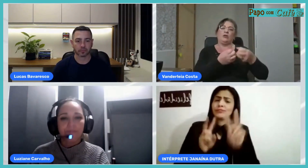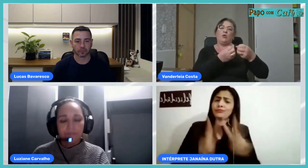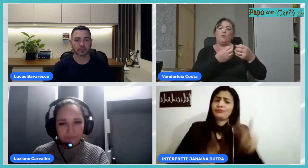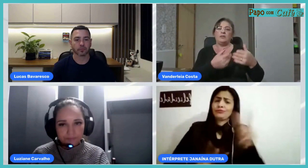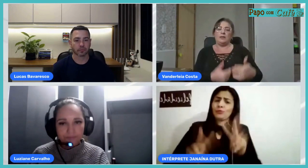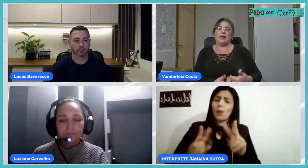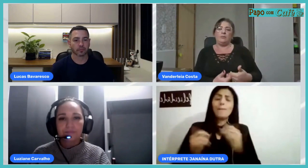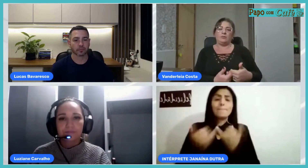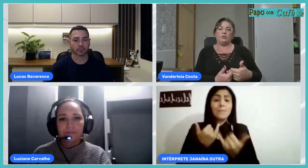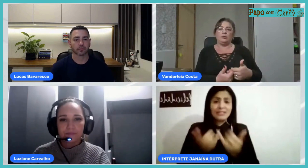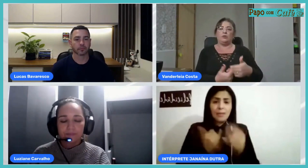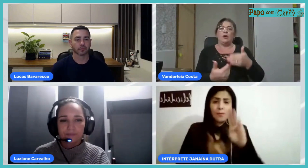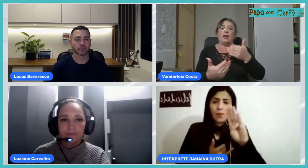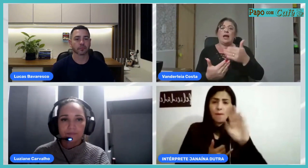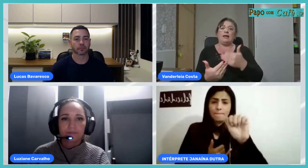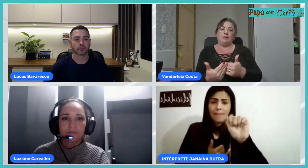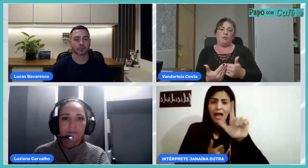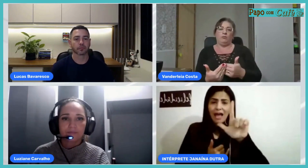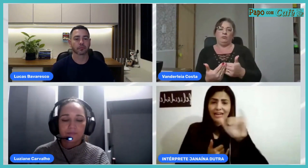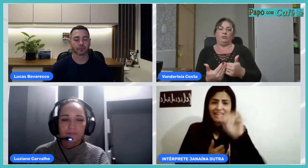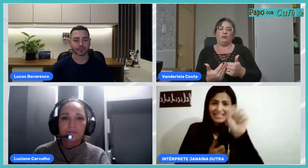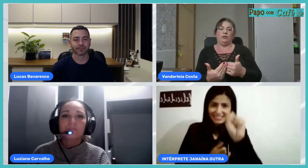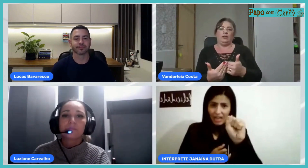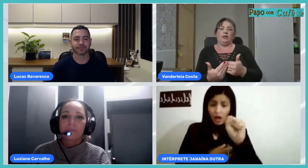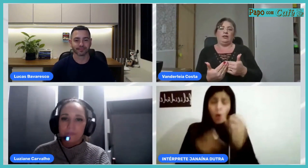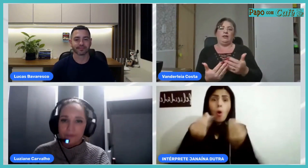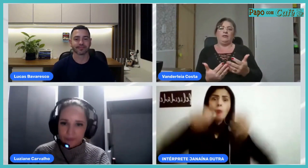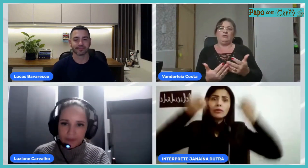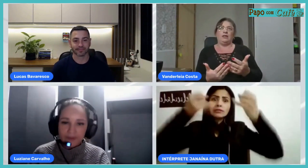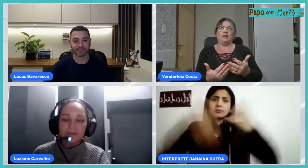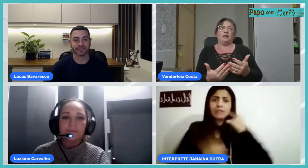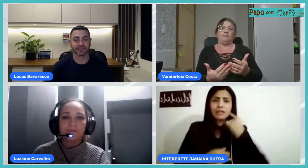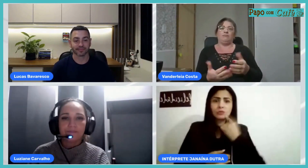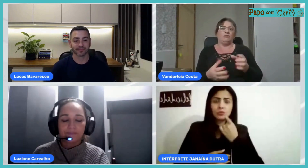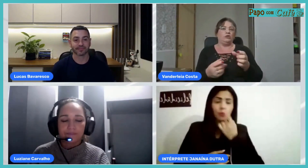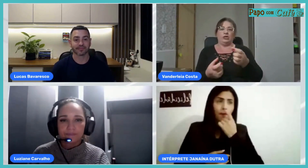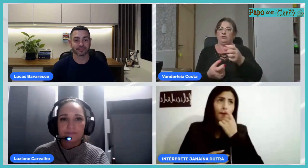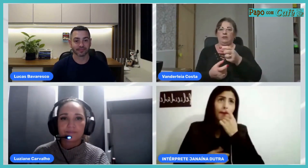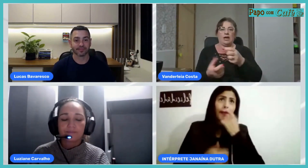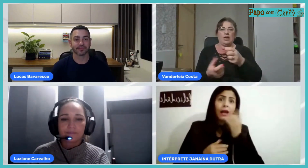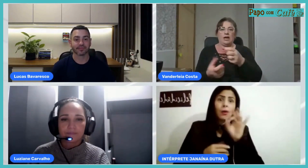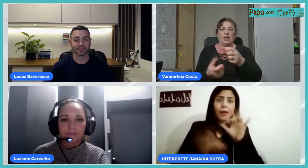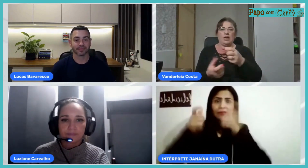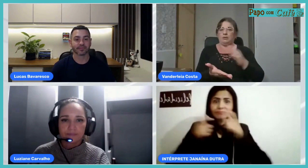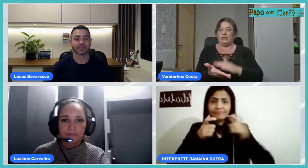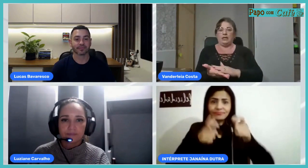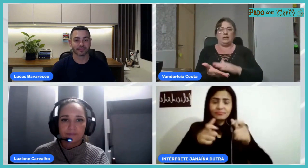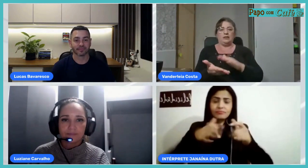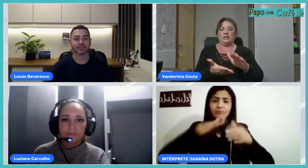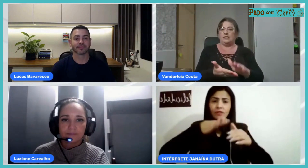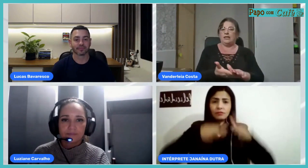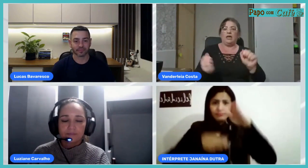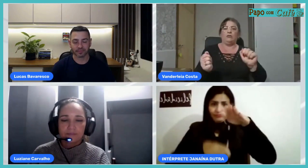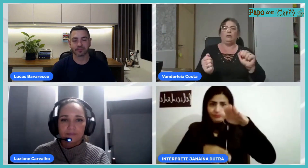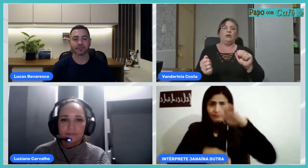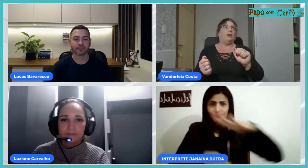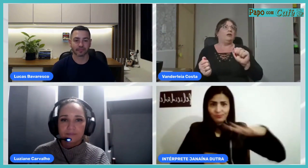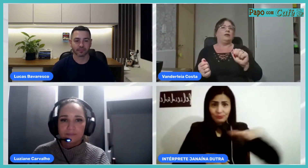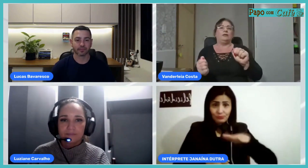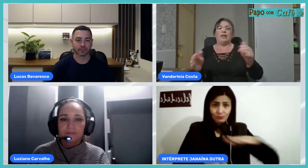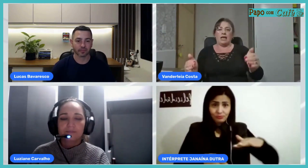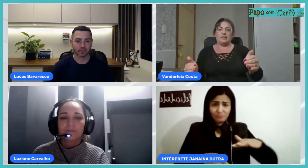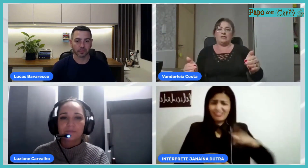ser marcado. Como explicar para o surdo cada ponto? Então, eu digo, um carrinho, planilha,